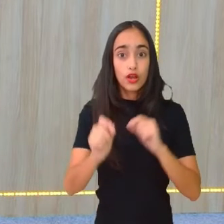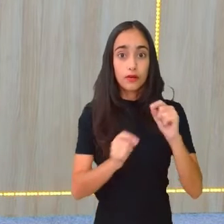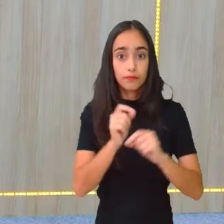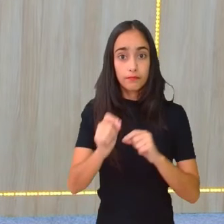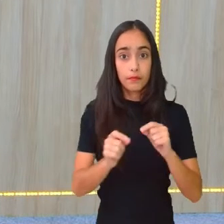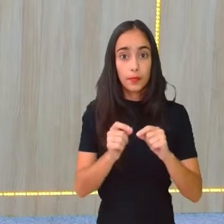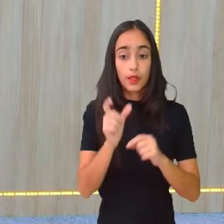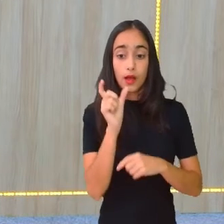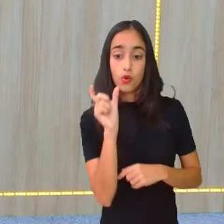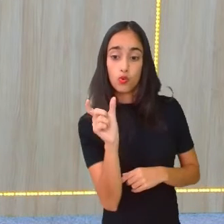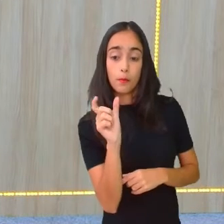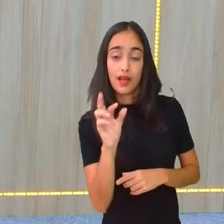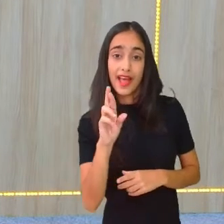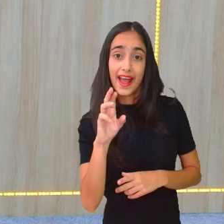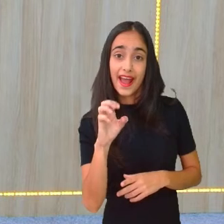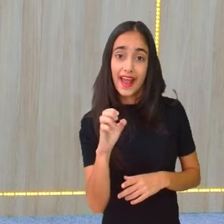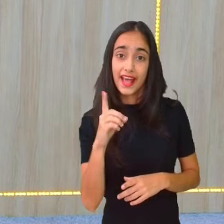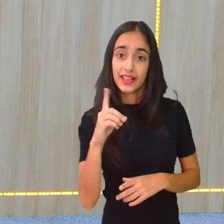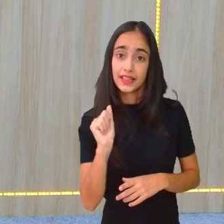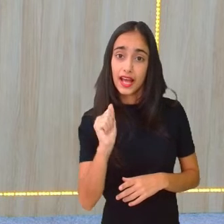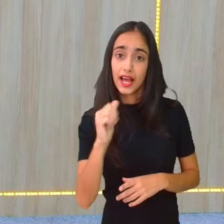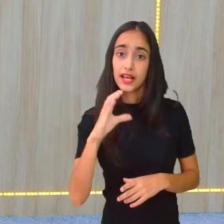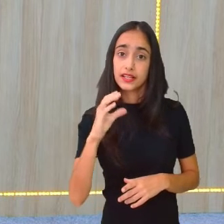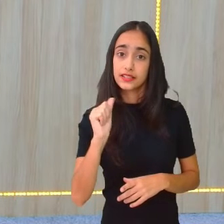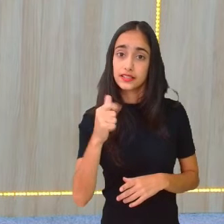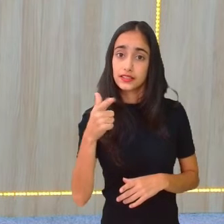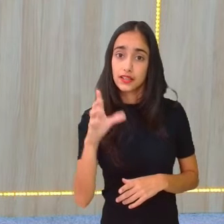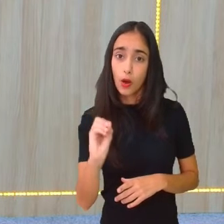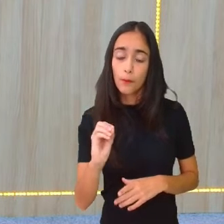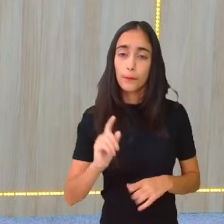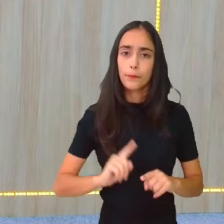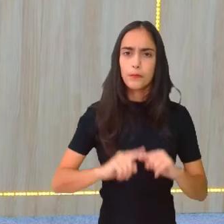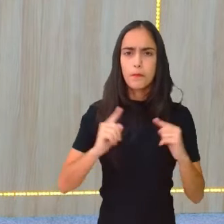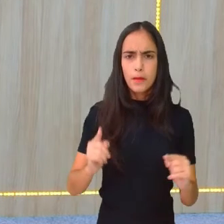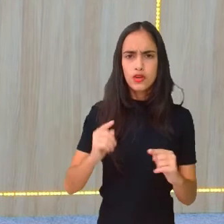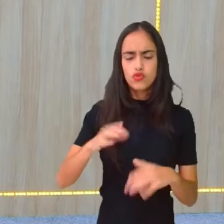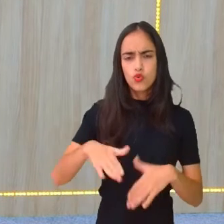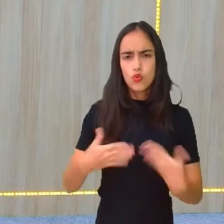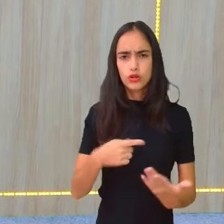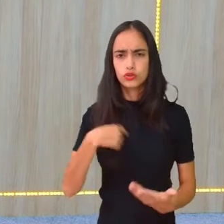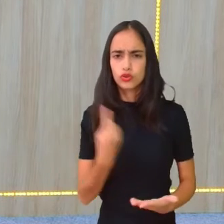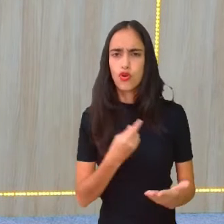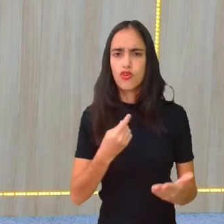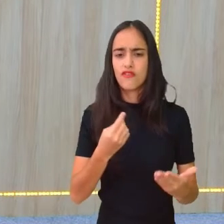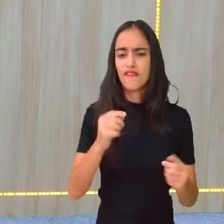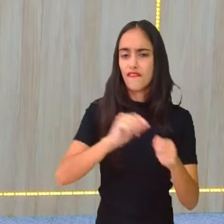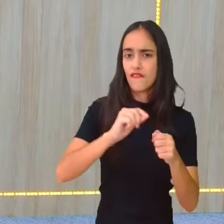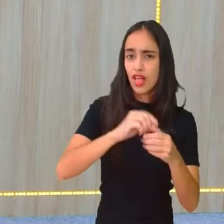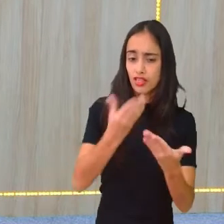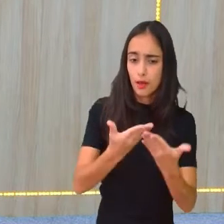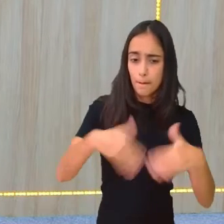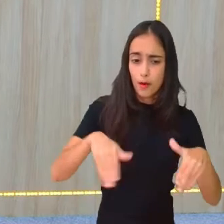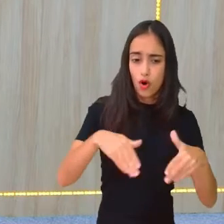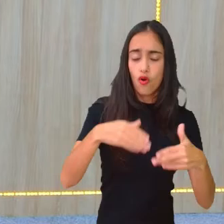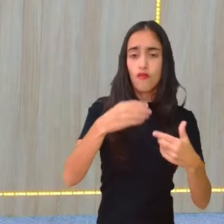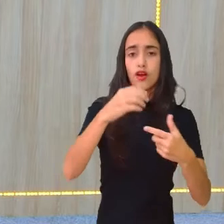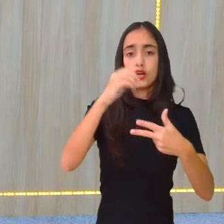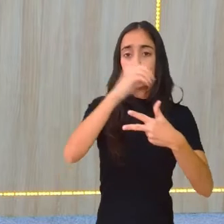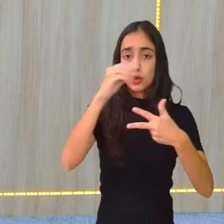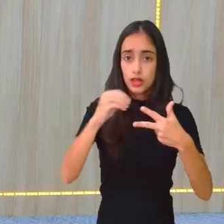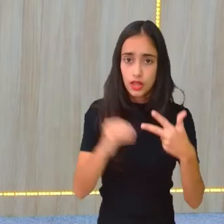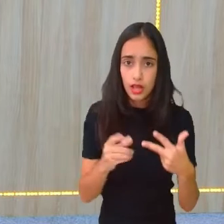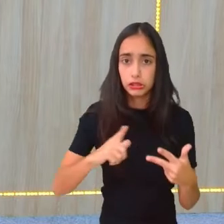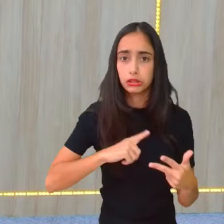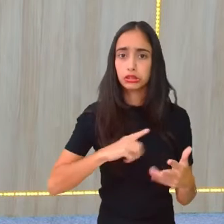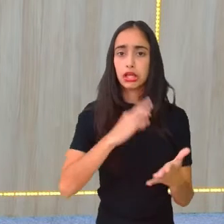do Enem, para vocês que estão aí em casa. Lá, quando a gente está fazendo a prova, a gente recebe um tema específico. Esse tema vem com